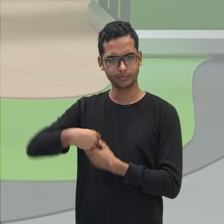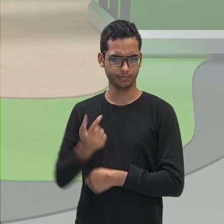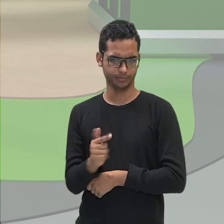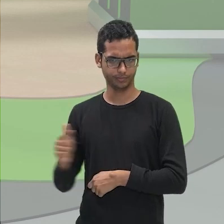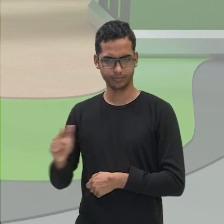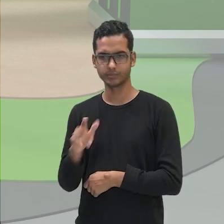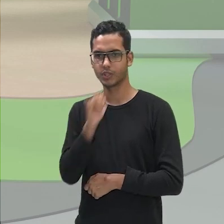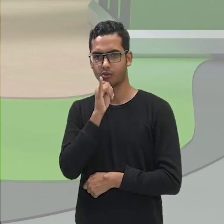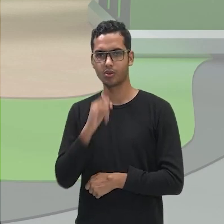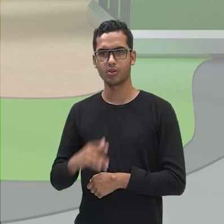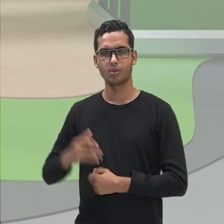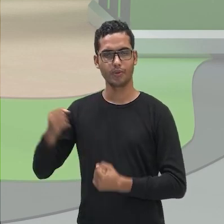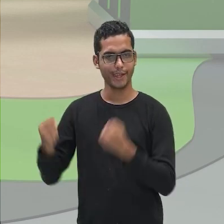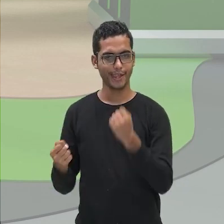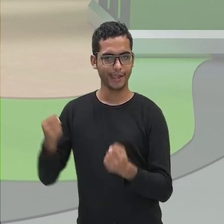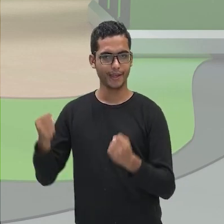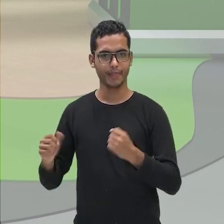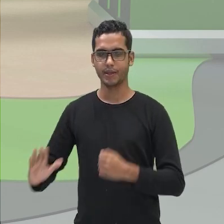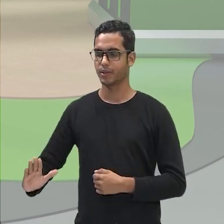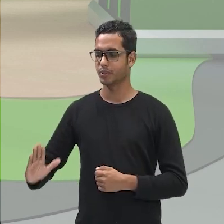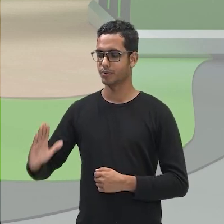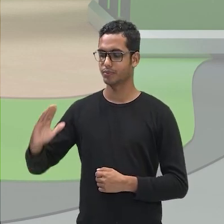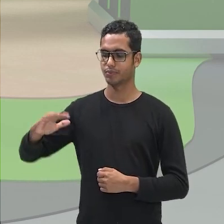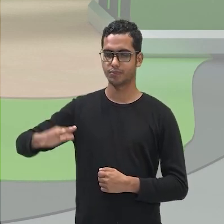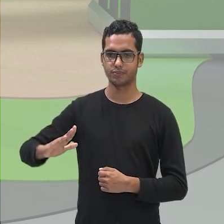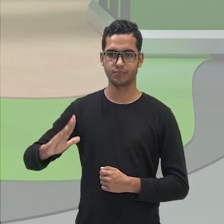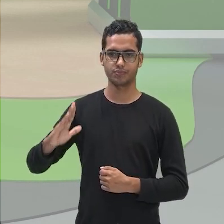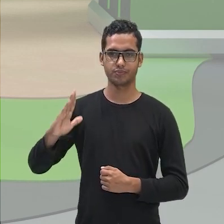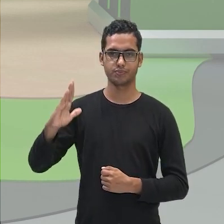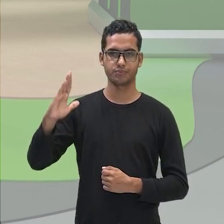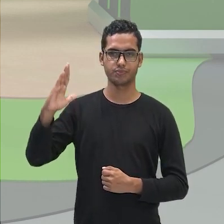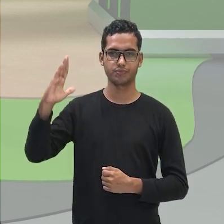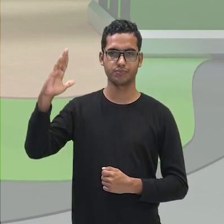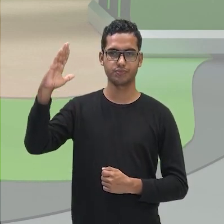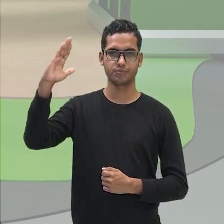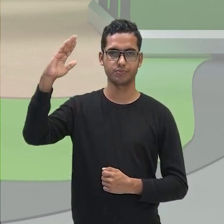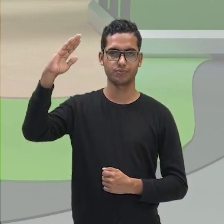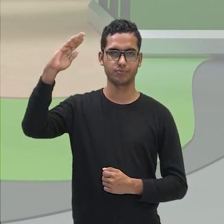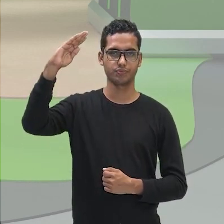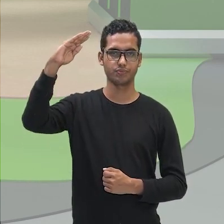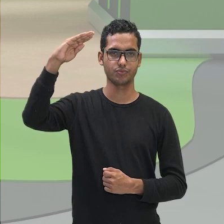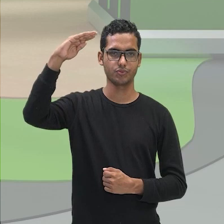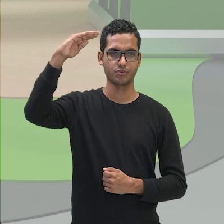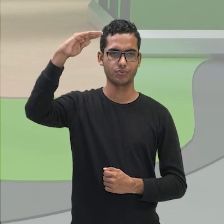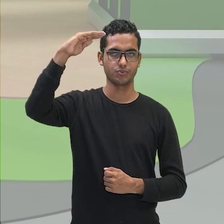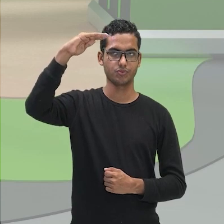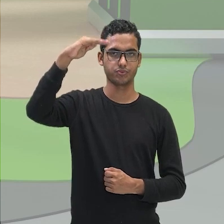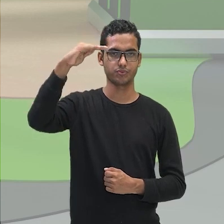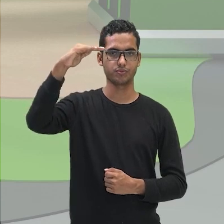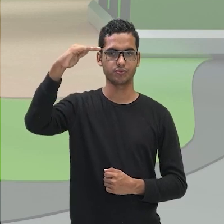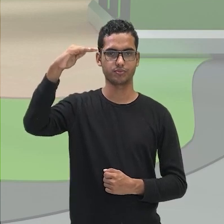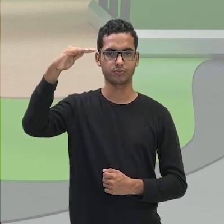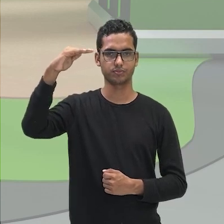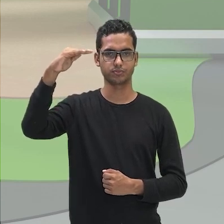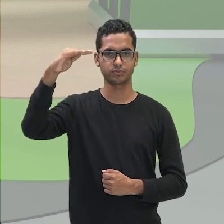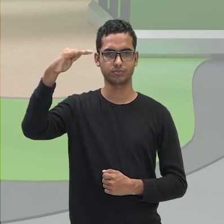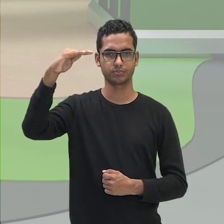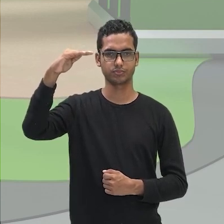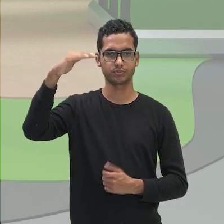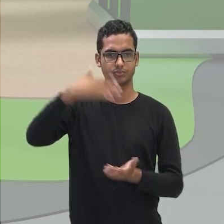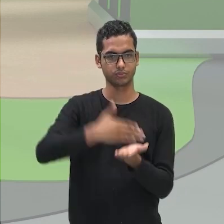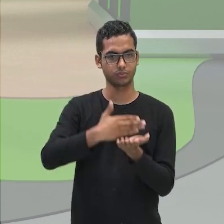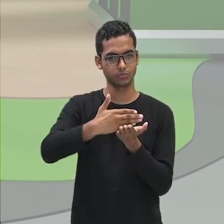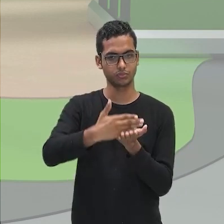pode ter ali um certo motor naquele movimento inicial, que é onde você observou ali o carrinho subindo essa